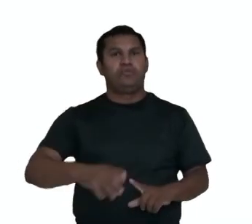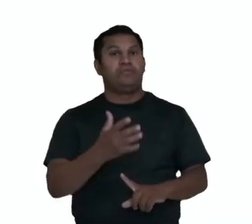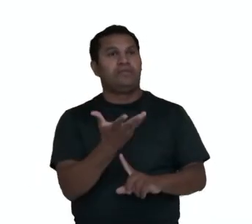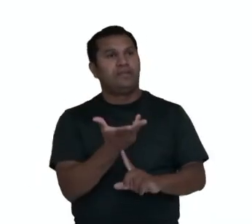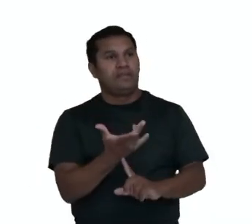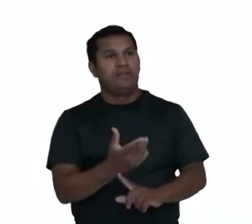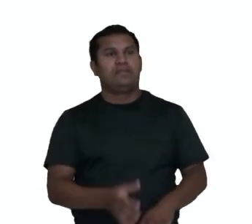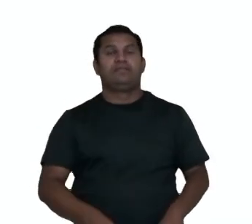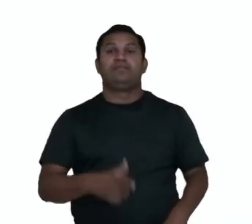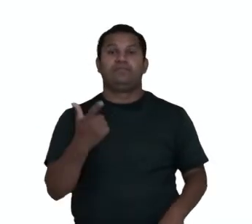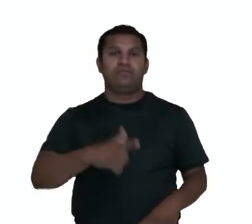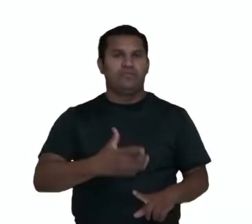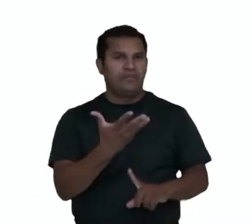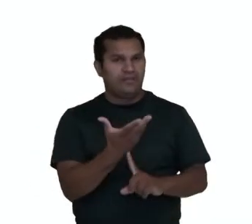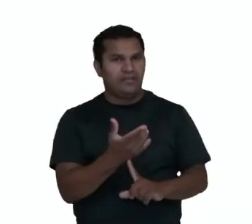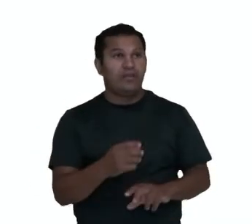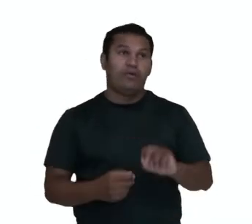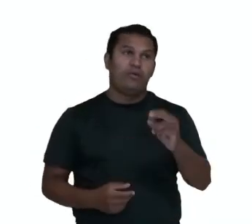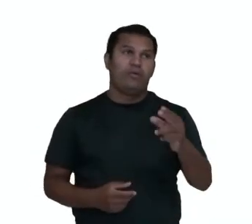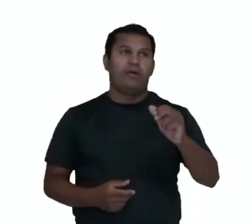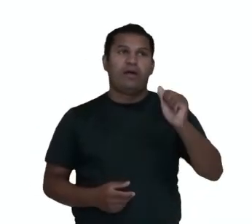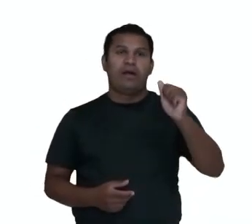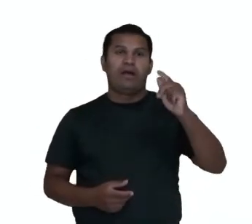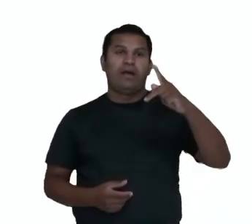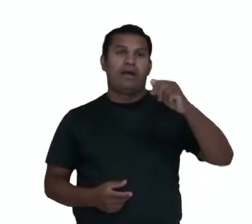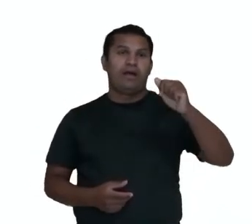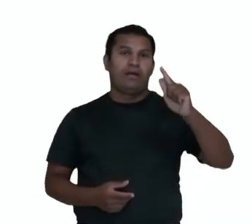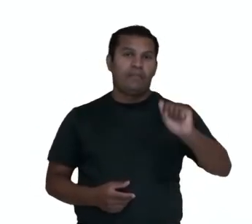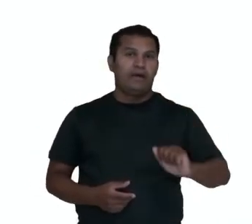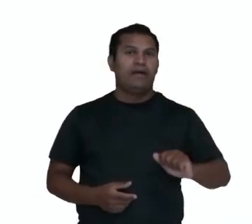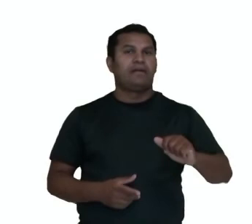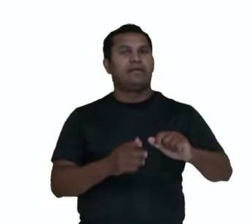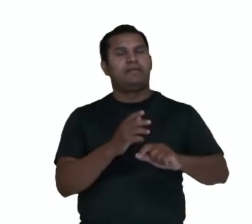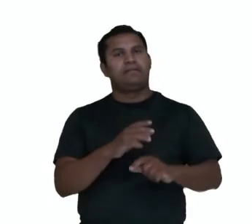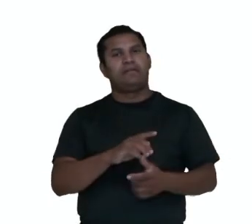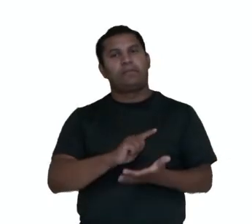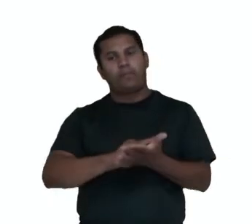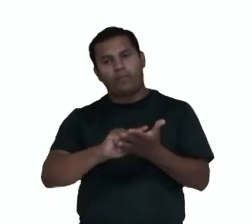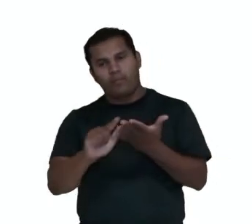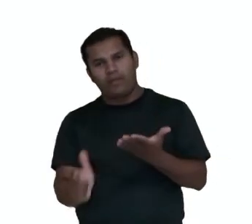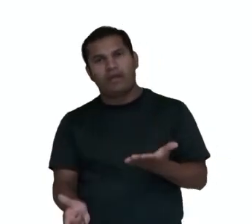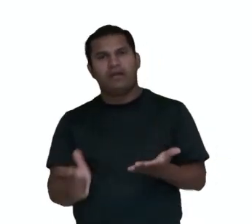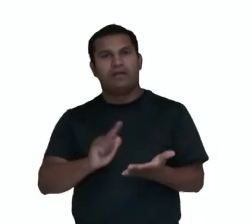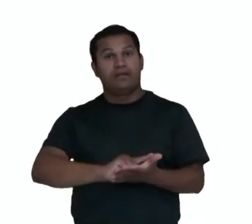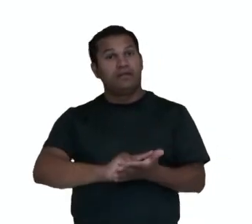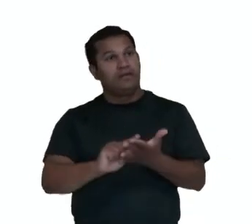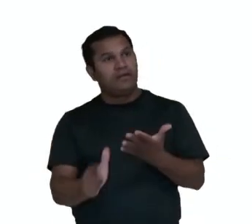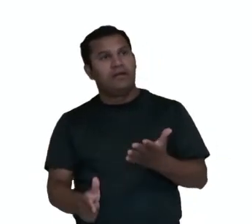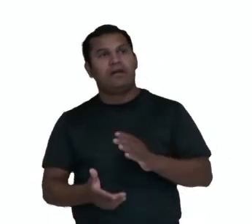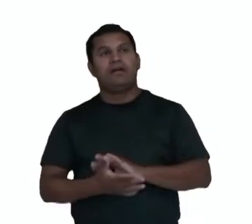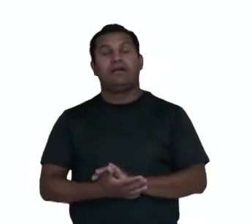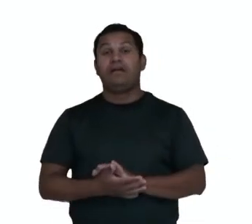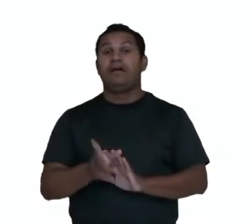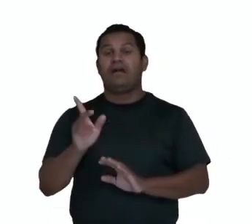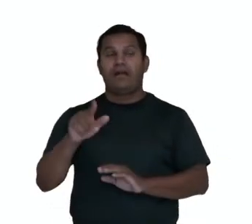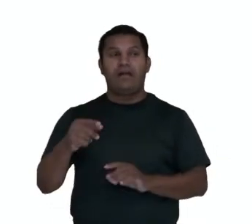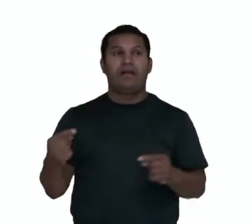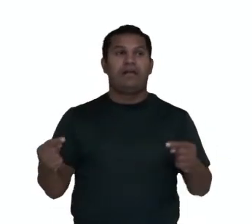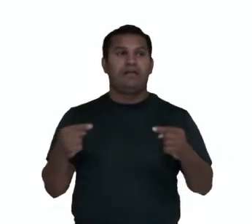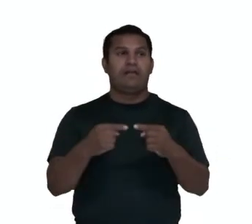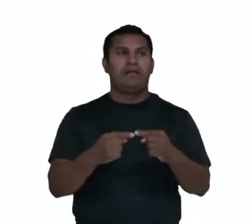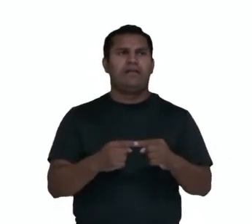dar ênfase e torna mais expressiva a mensagem passada pelo eu lírico. A atitude do ser amado é ambígua e